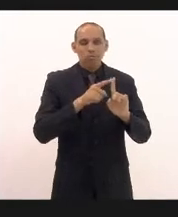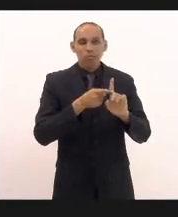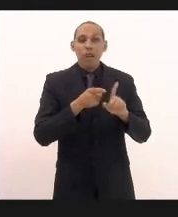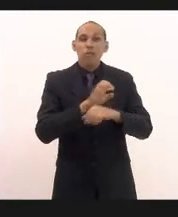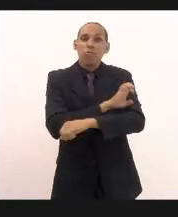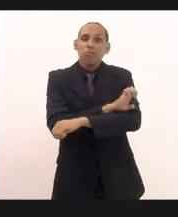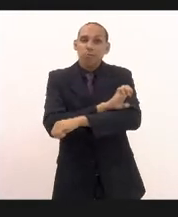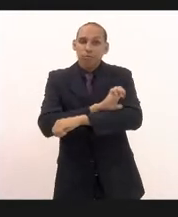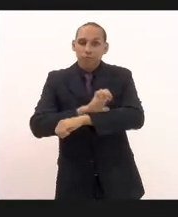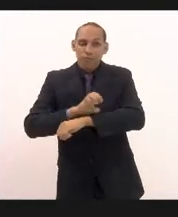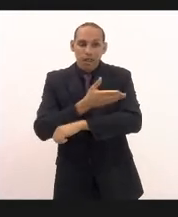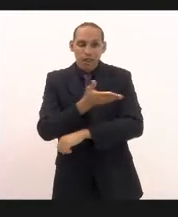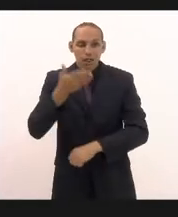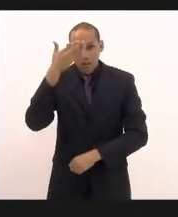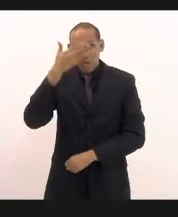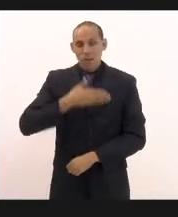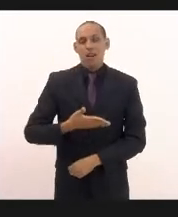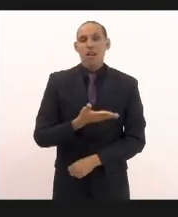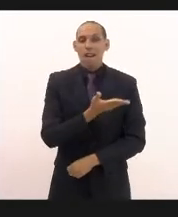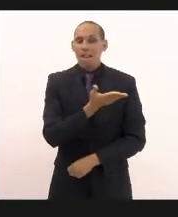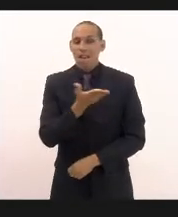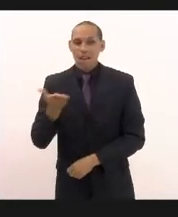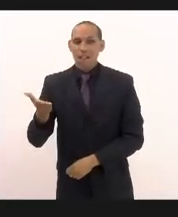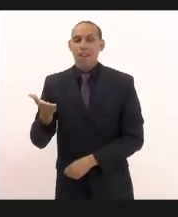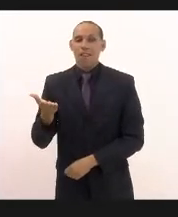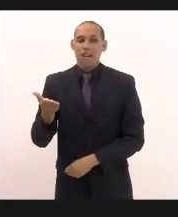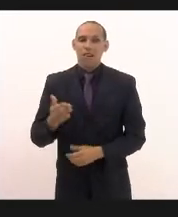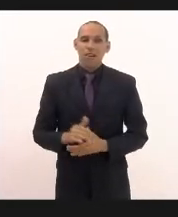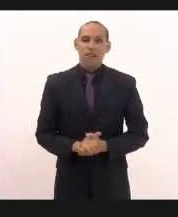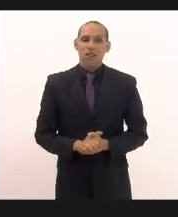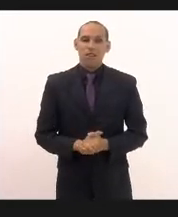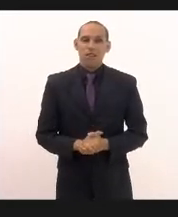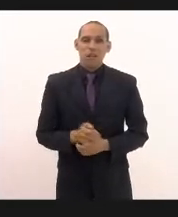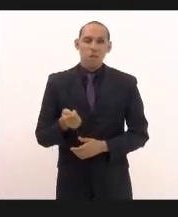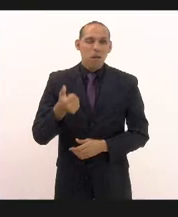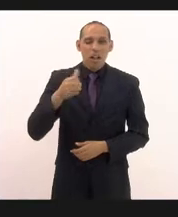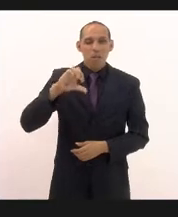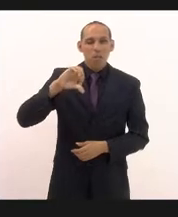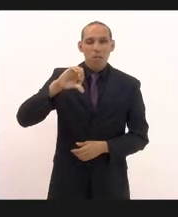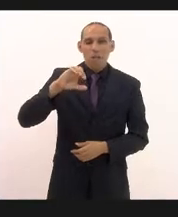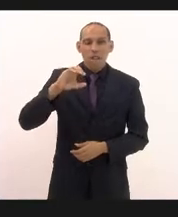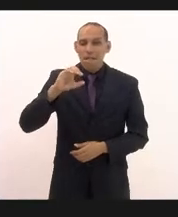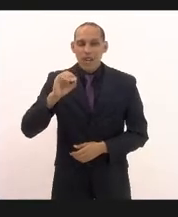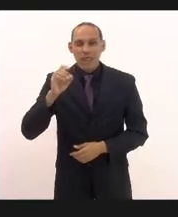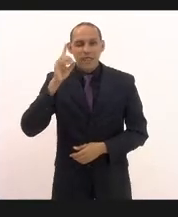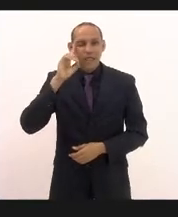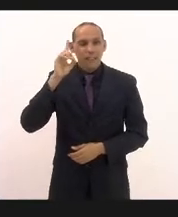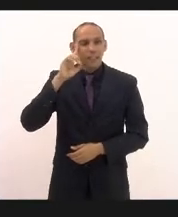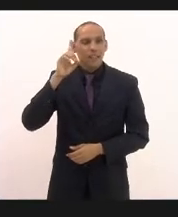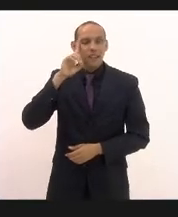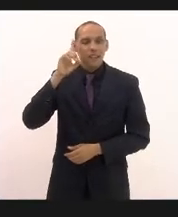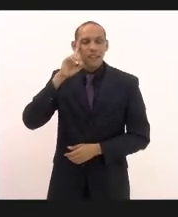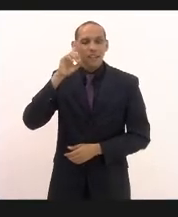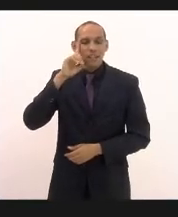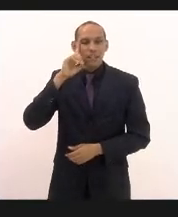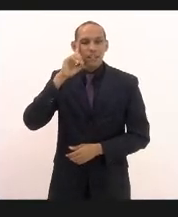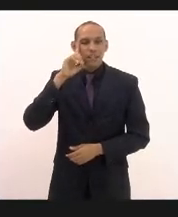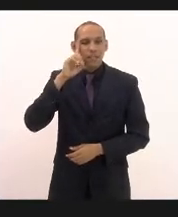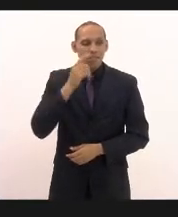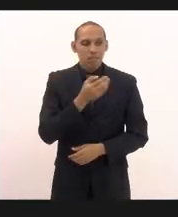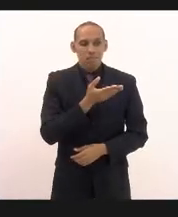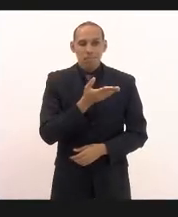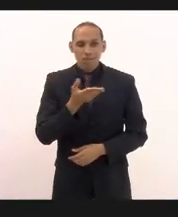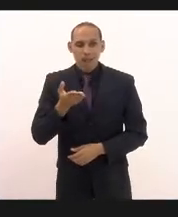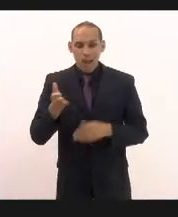probatório, elas ficam quase 90 dias, né? E esse